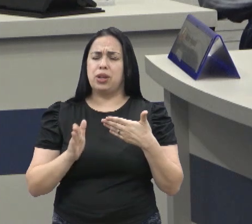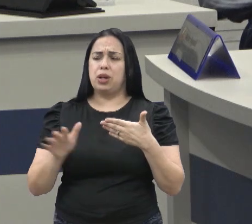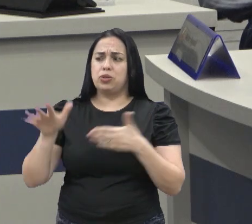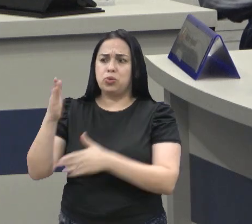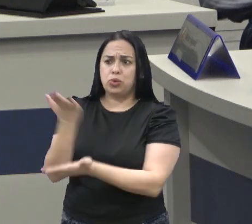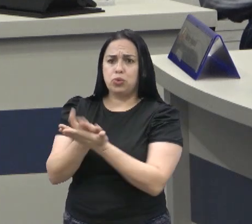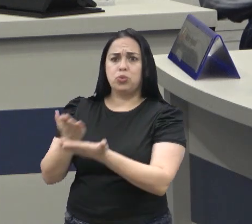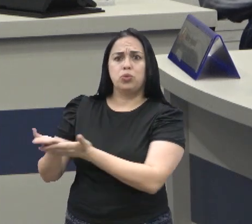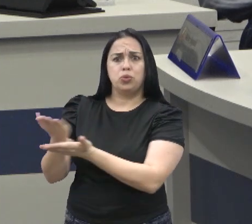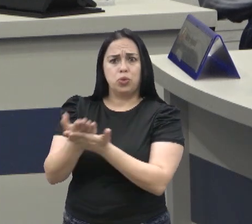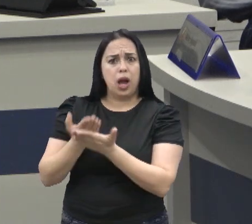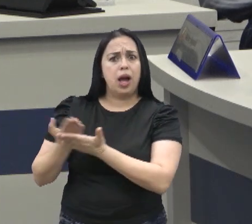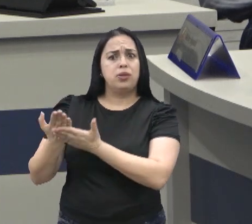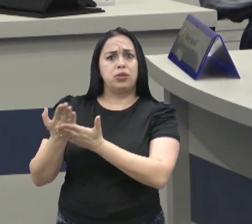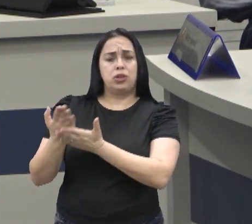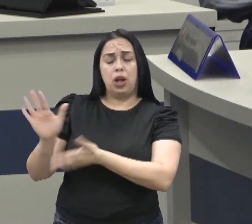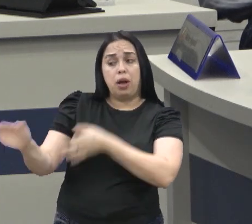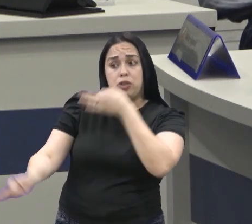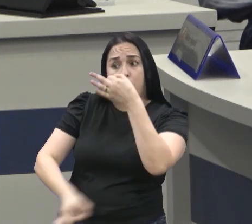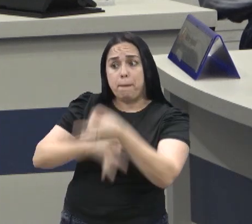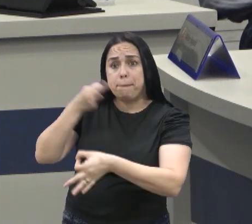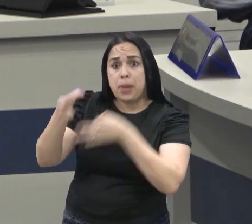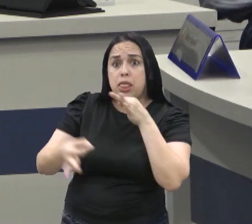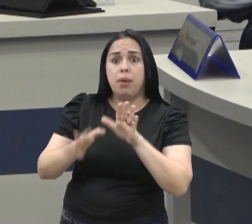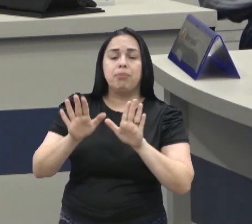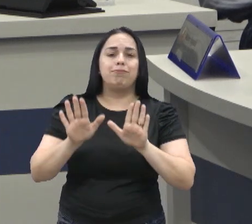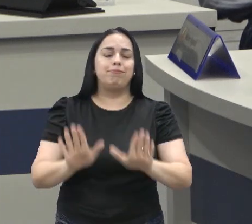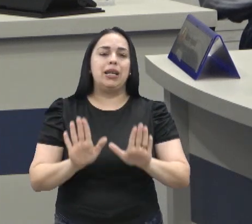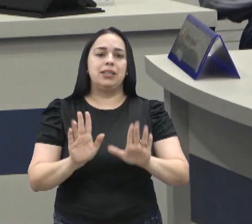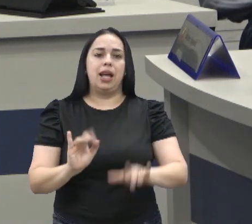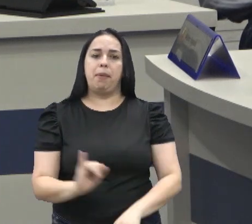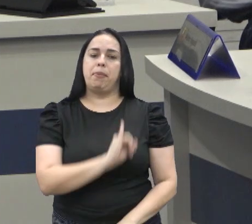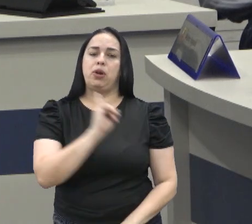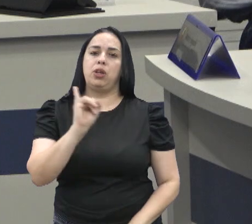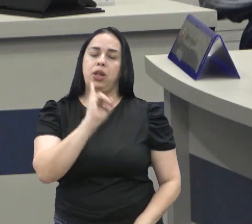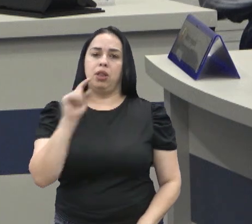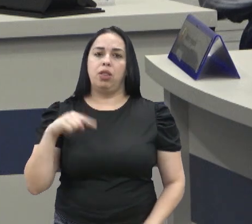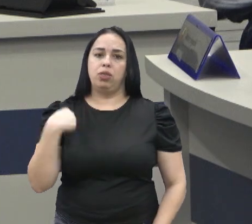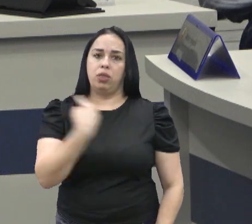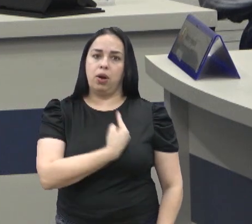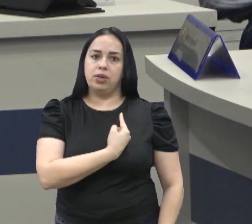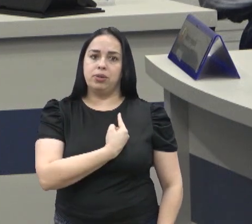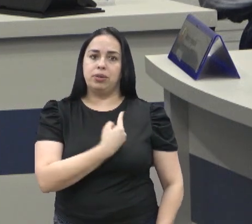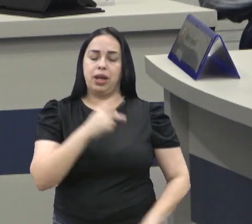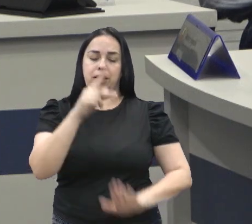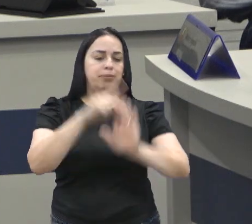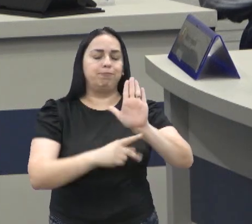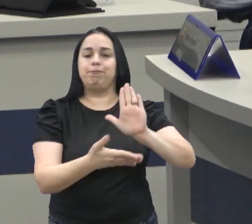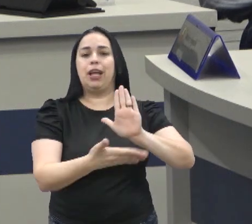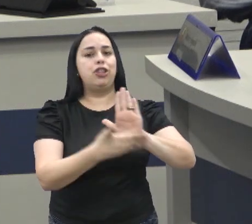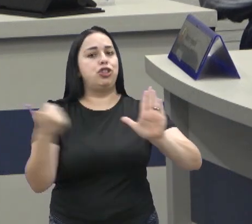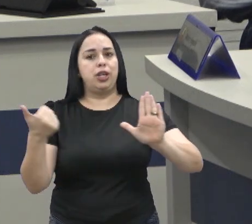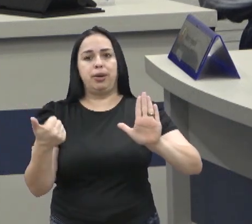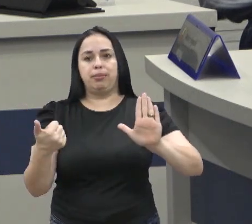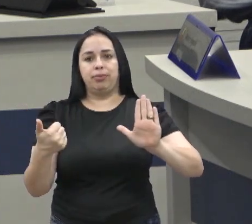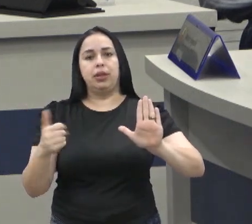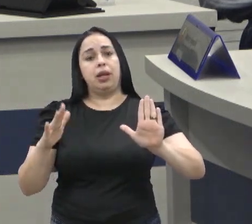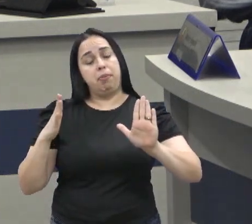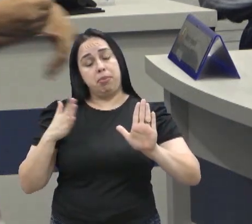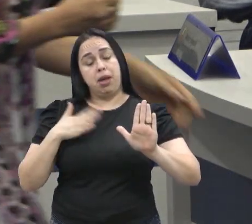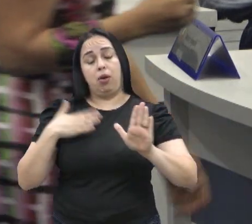ambientalistas colocaram sua posição, mas é fundamental que a gente tenha aqui a retirada desse projeto, é a nossa posição.